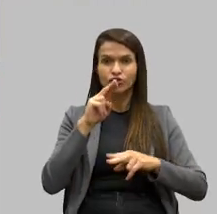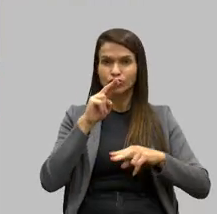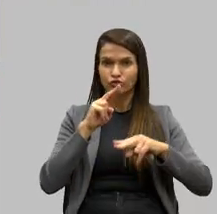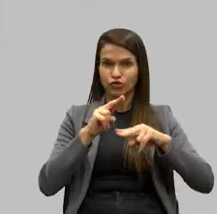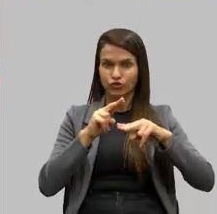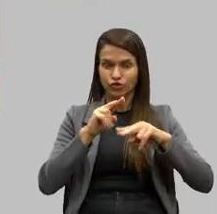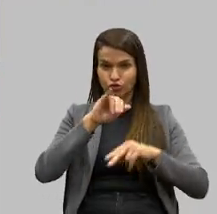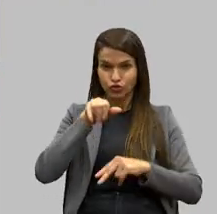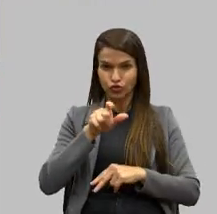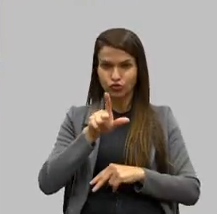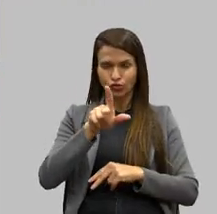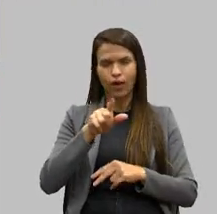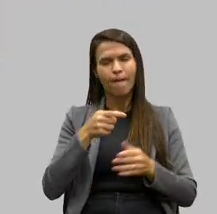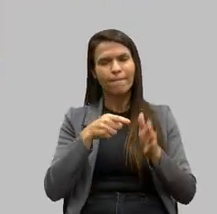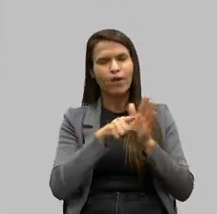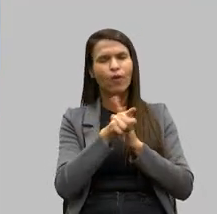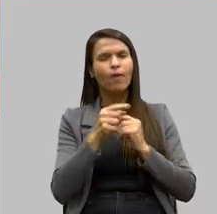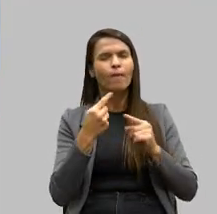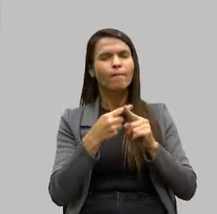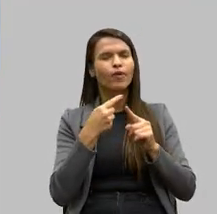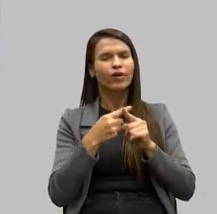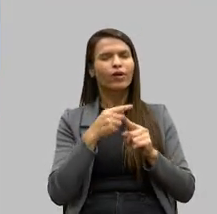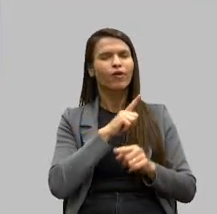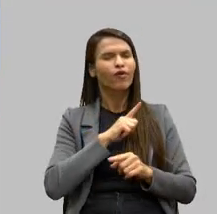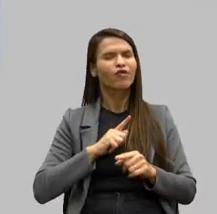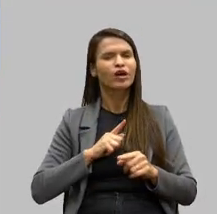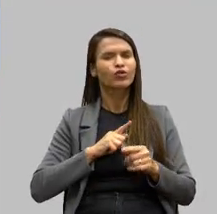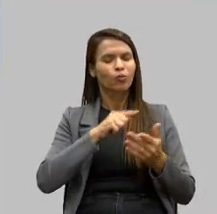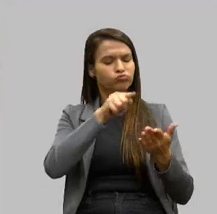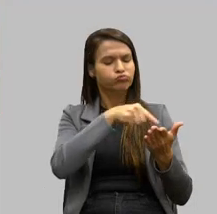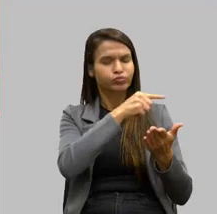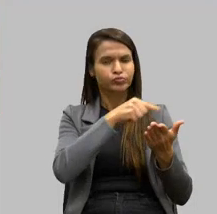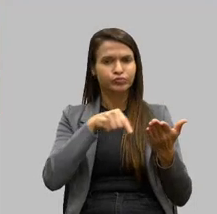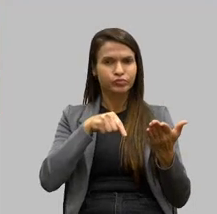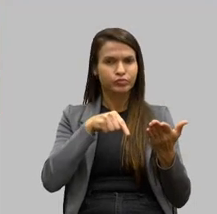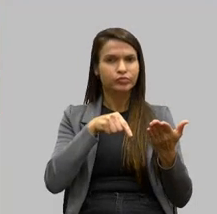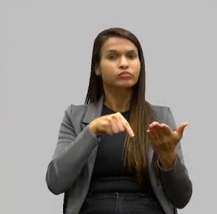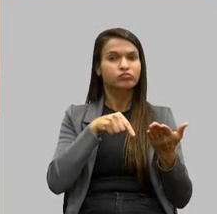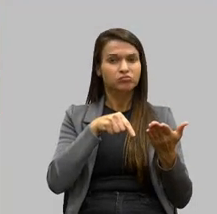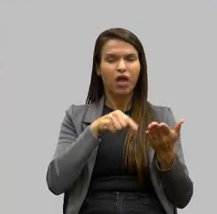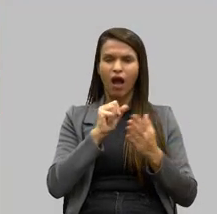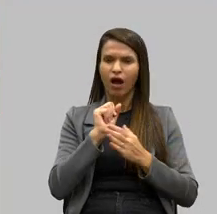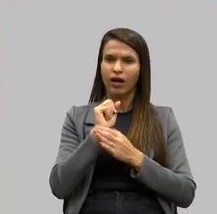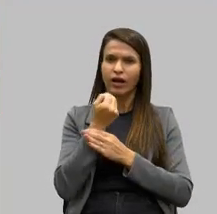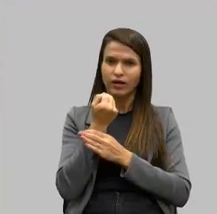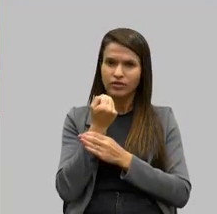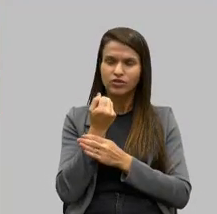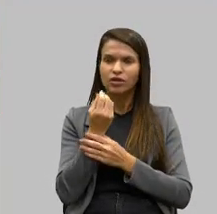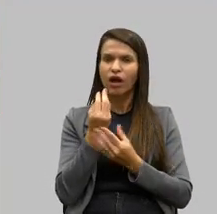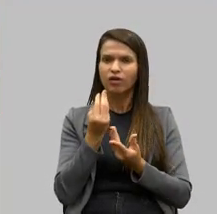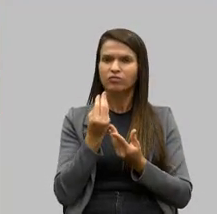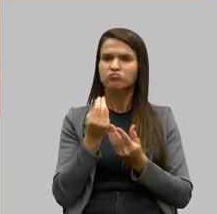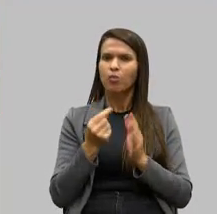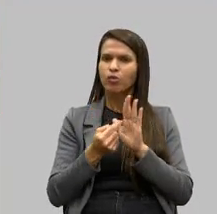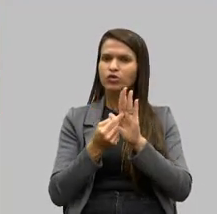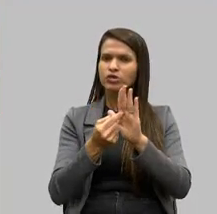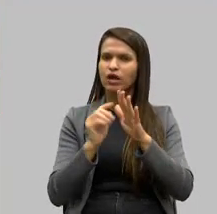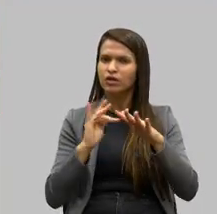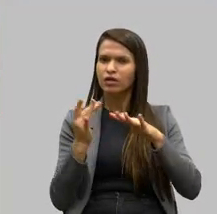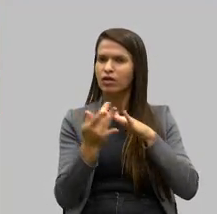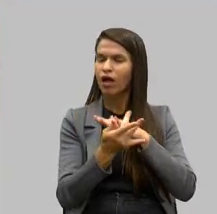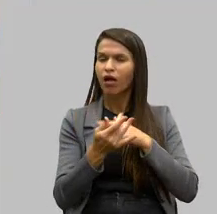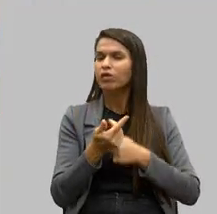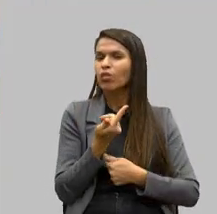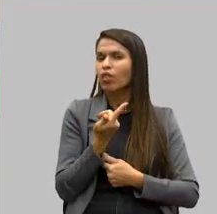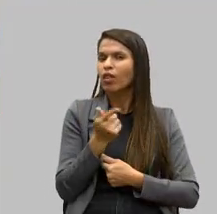é por que o governador vetou? Sendo que a garantia dada em rede social era de que não